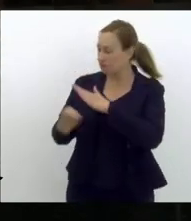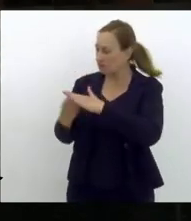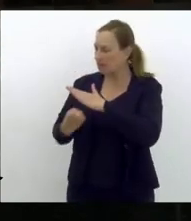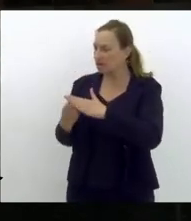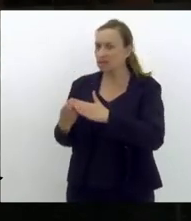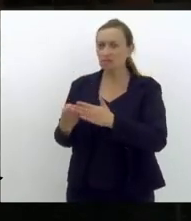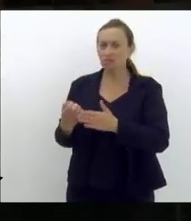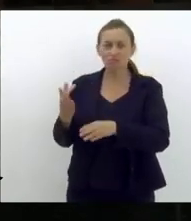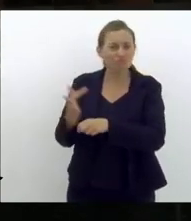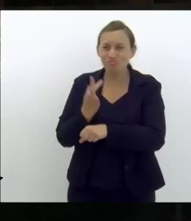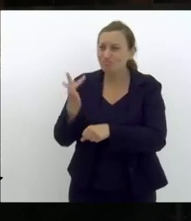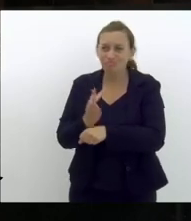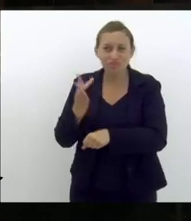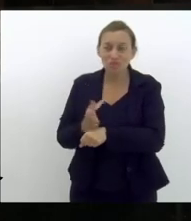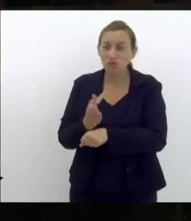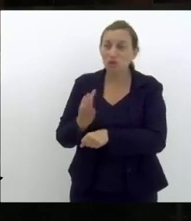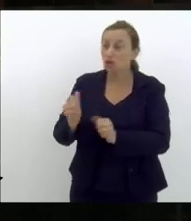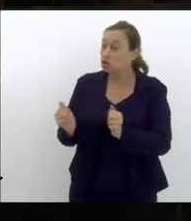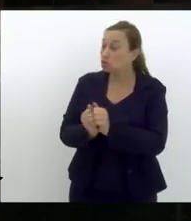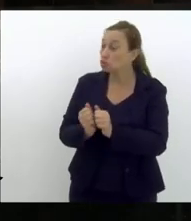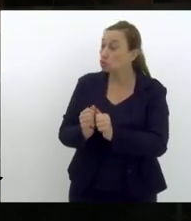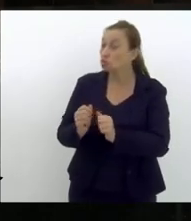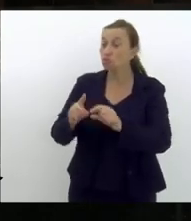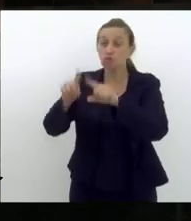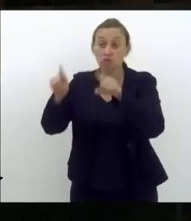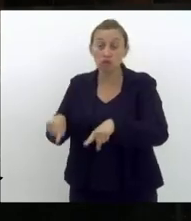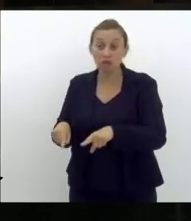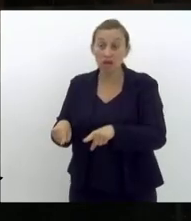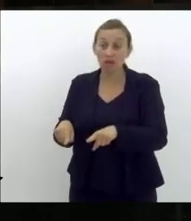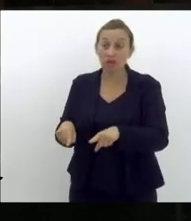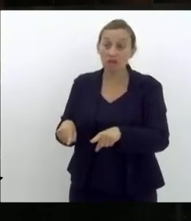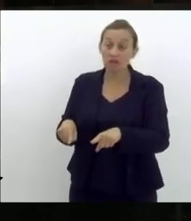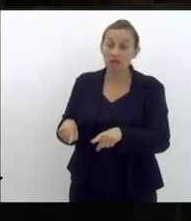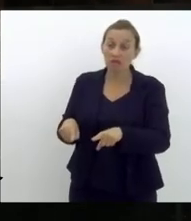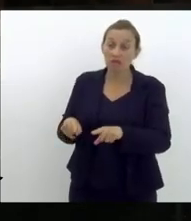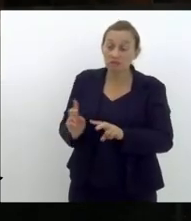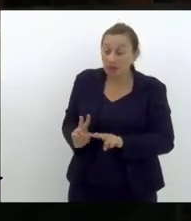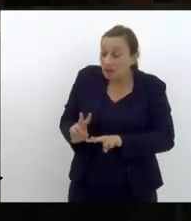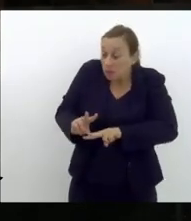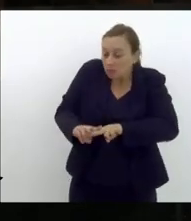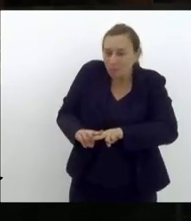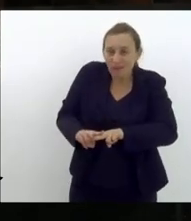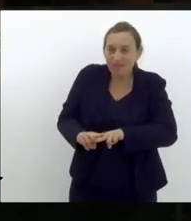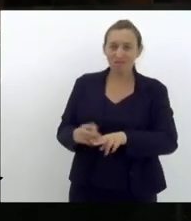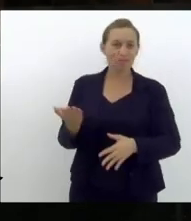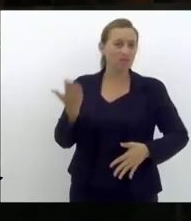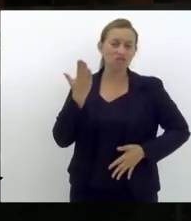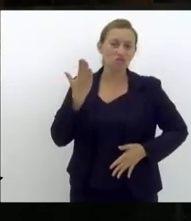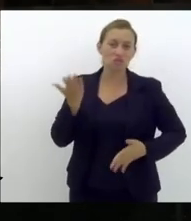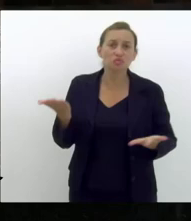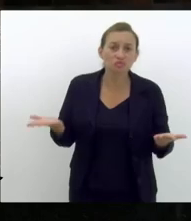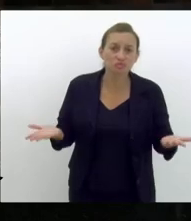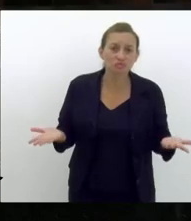aguentavam mais juntamente com seus funcionários de ficarem reféns de criminosos